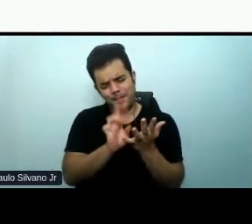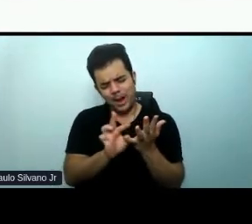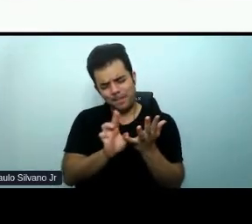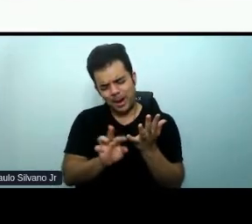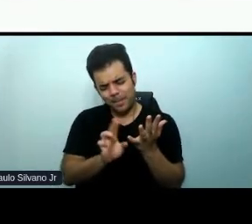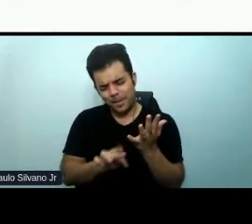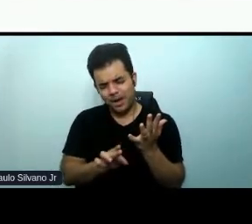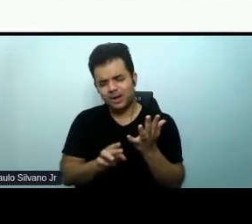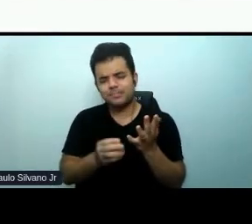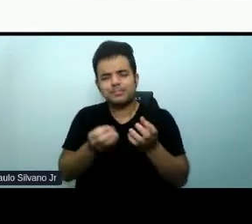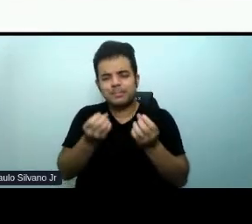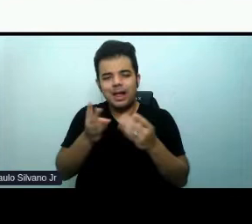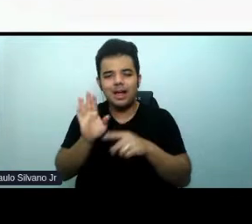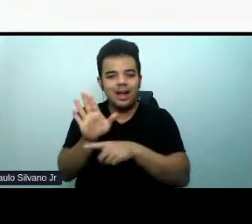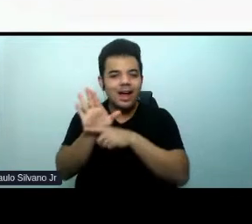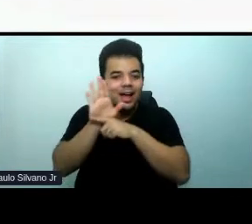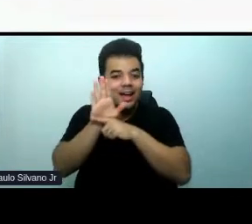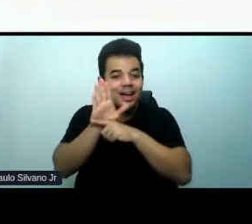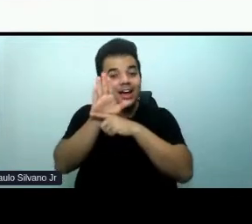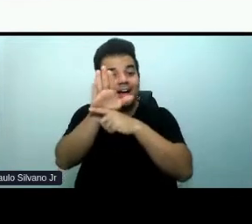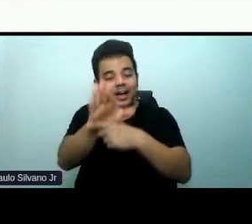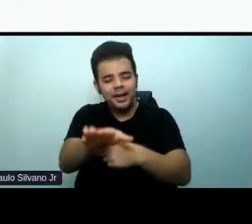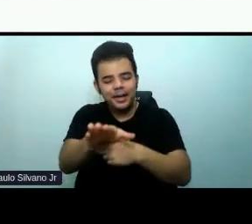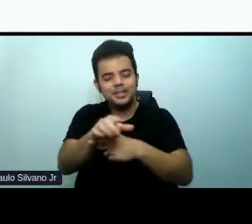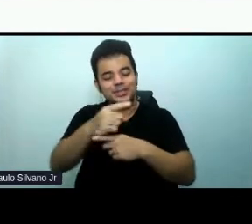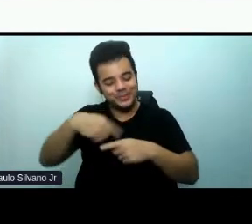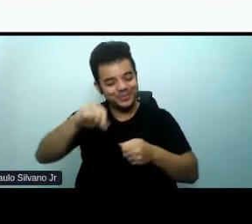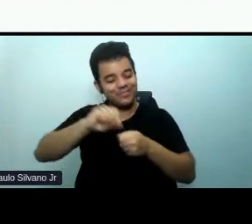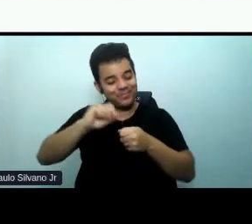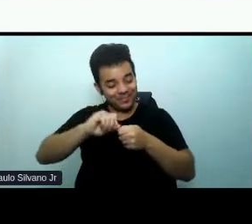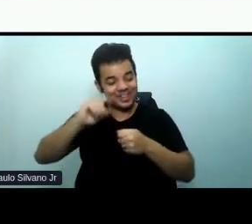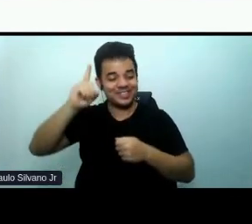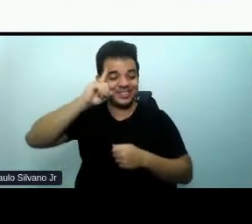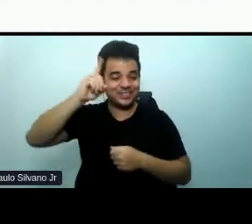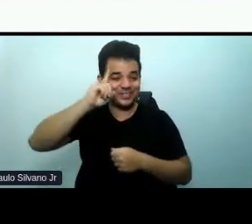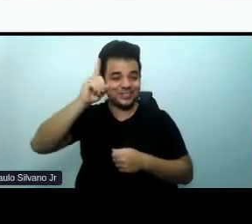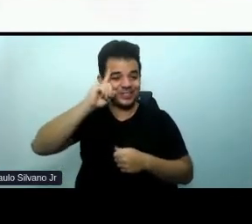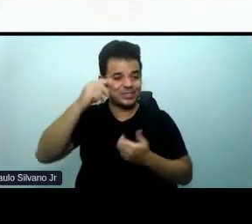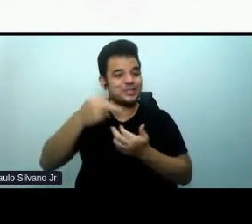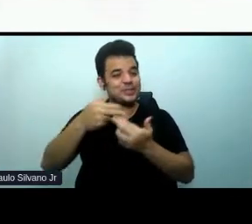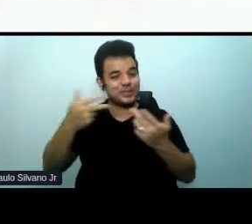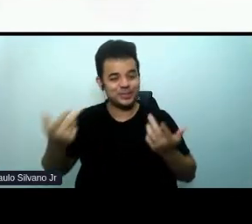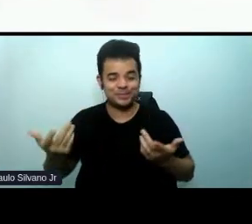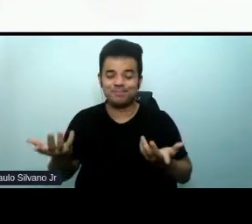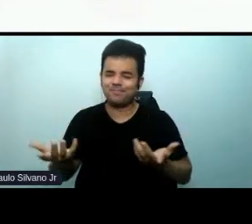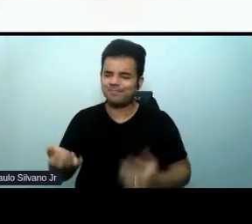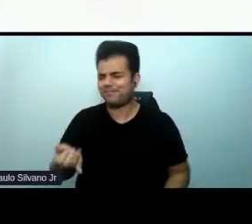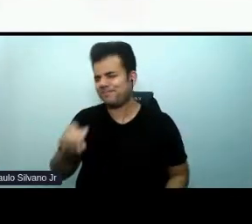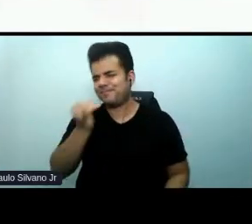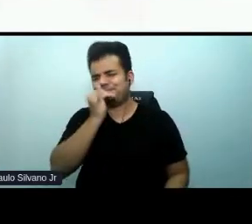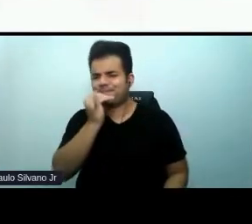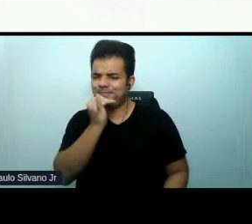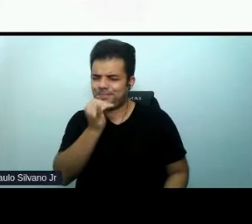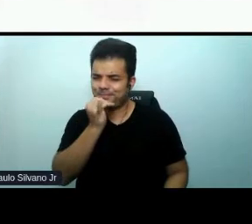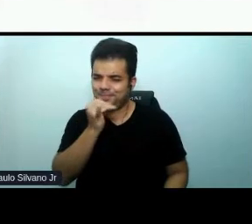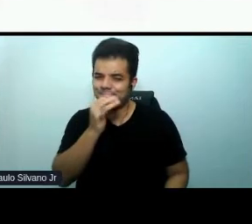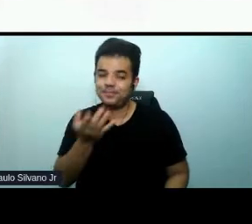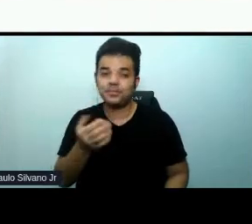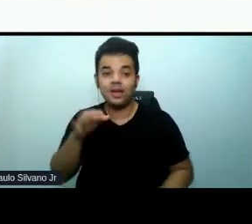otimizar muitas coisas que a gente faz, né? Então, por exemplo, uma das